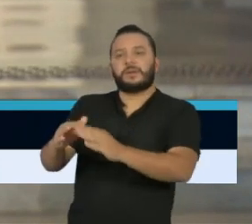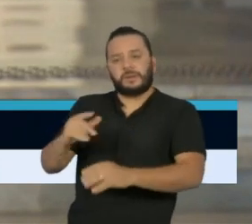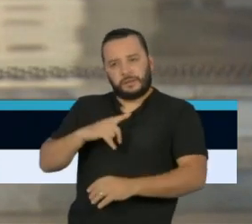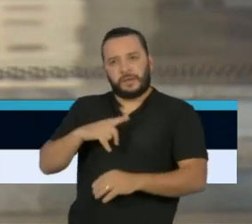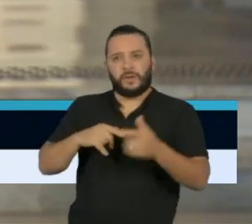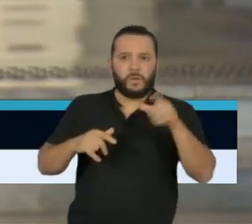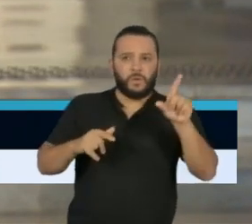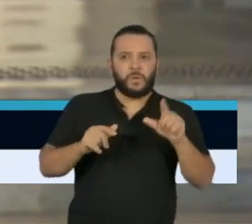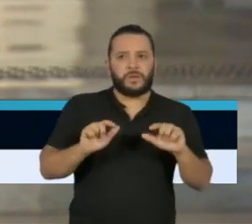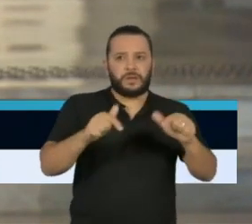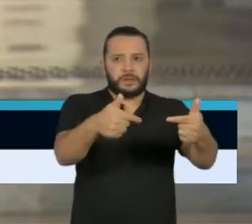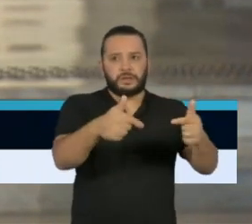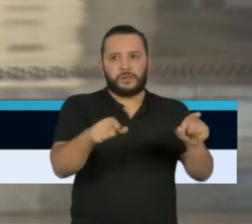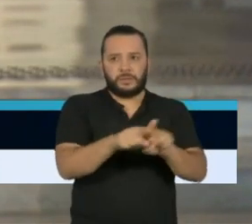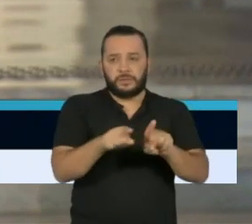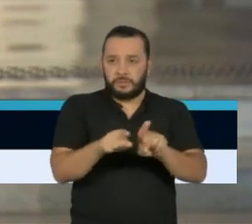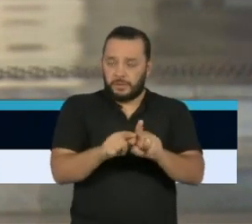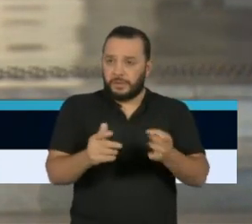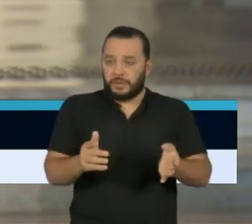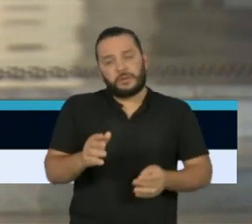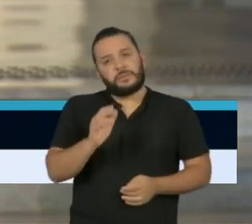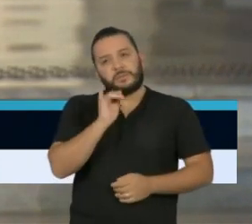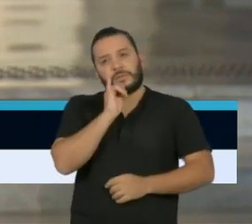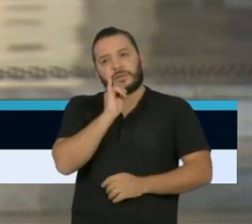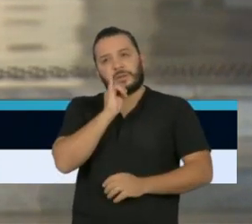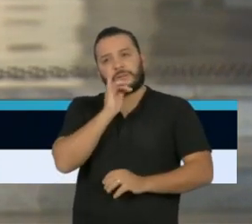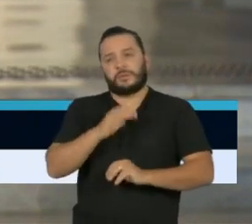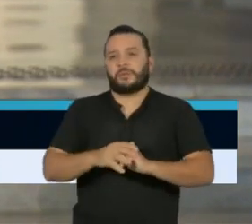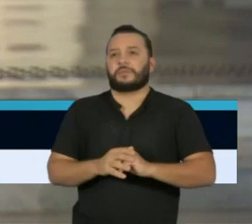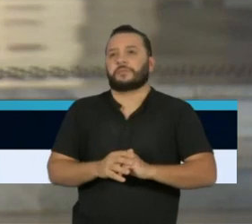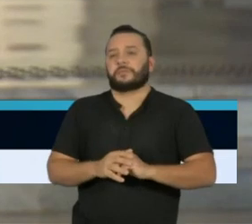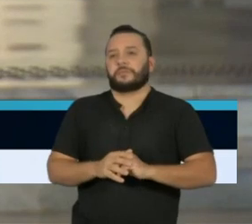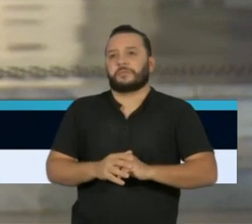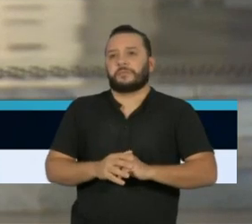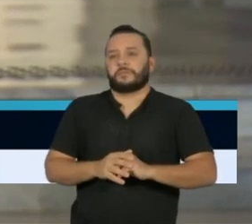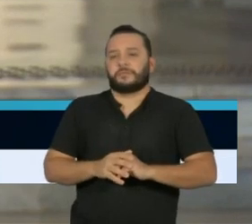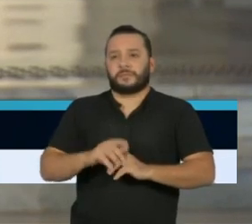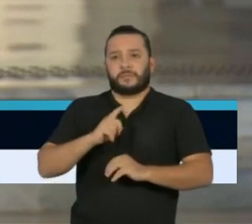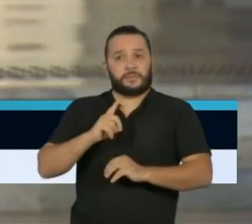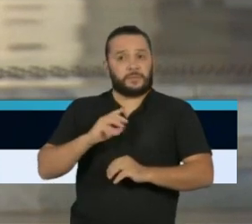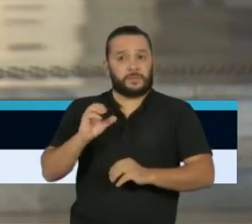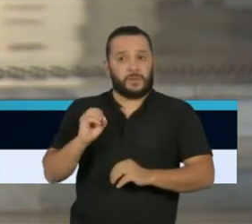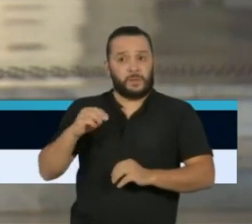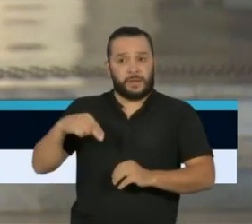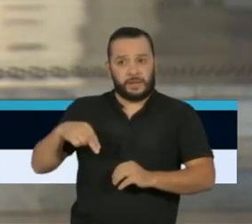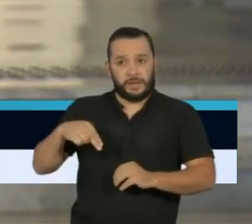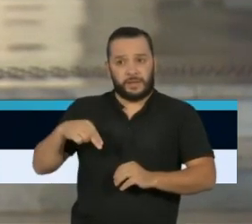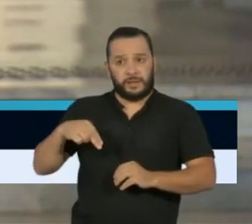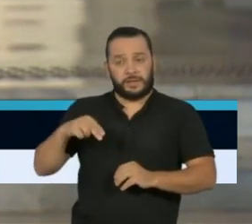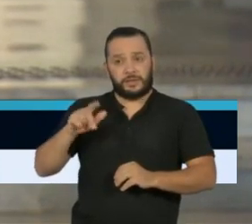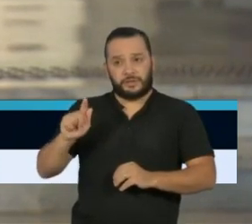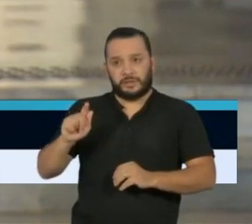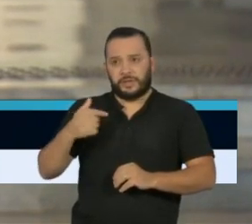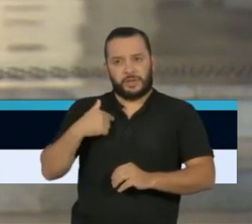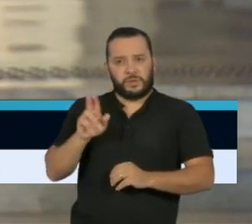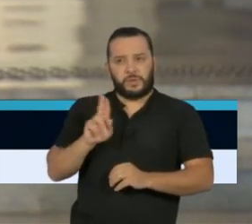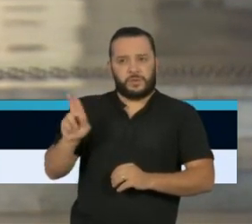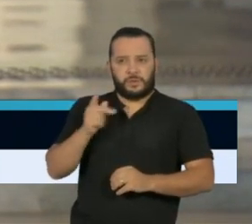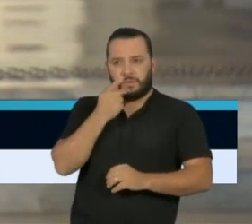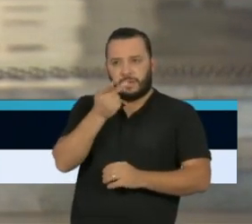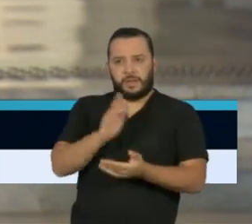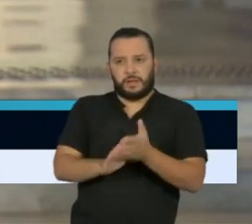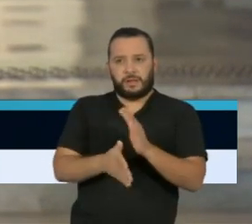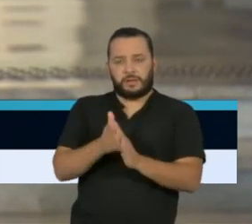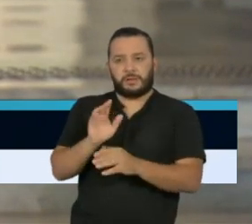ações, como, por exemplo, a de uma ONG, eu não vou falar o nome da pessoa, nem da ONG,